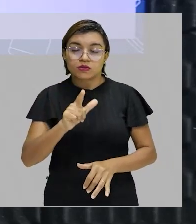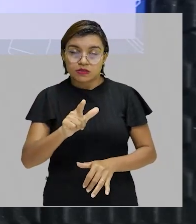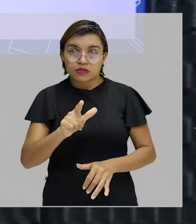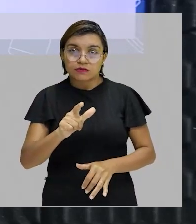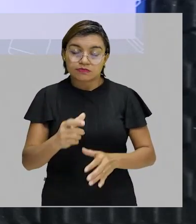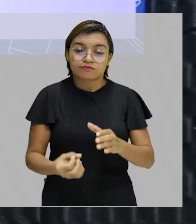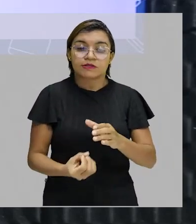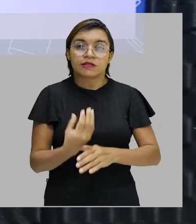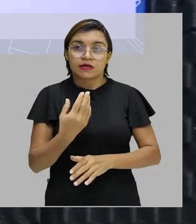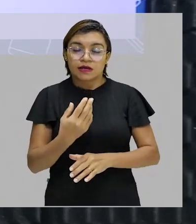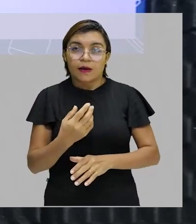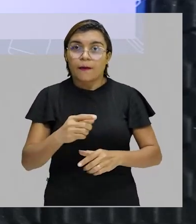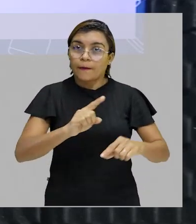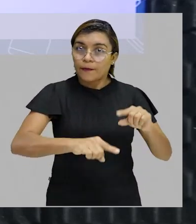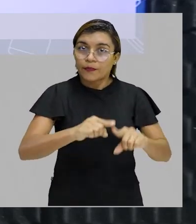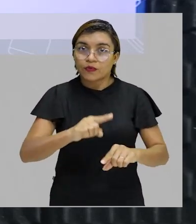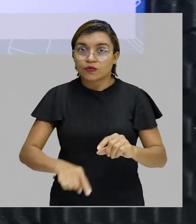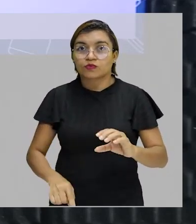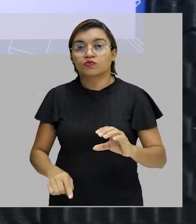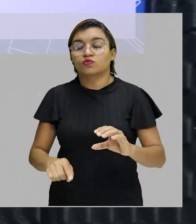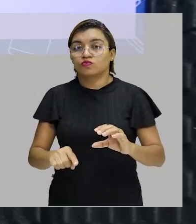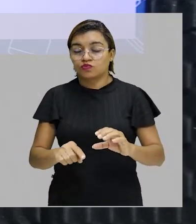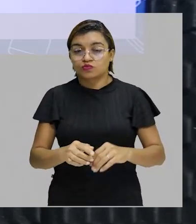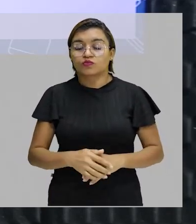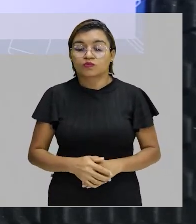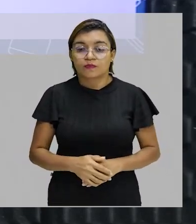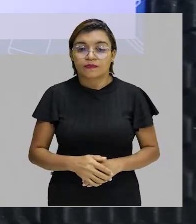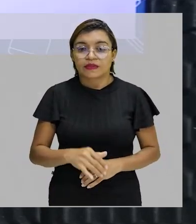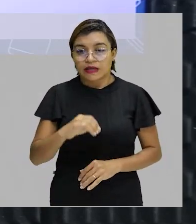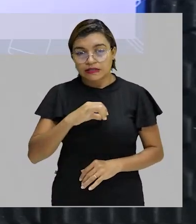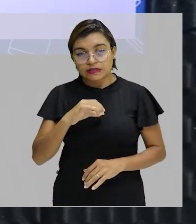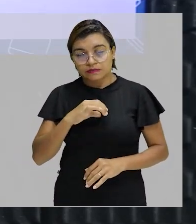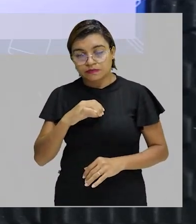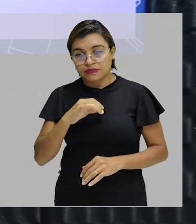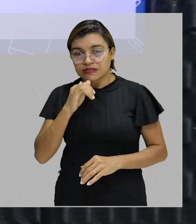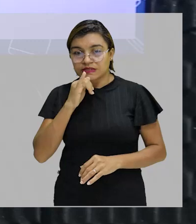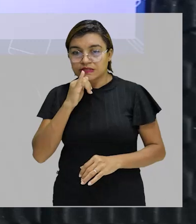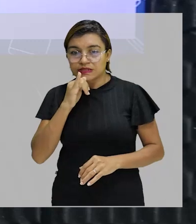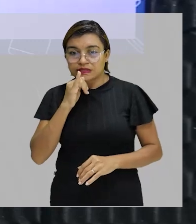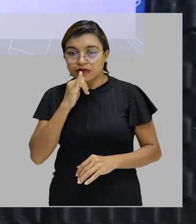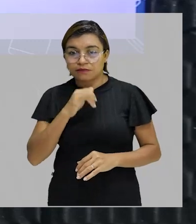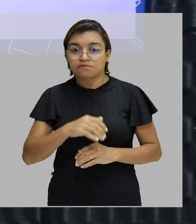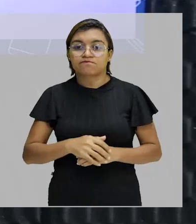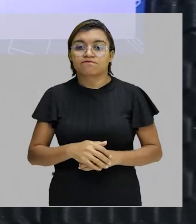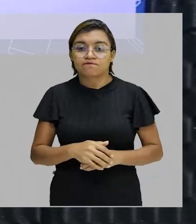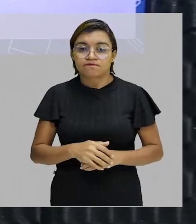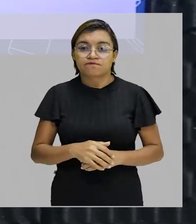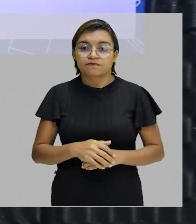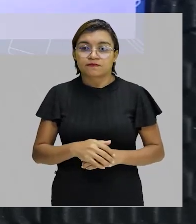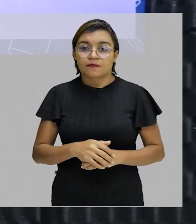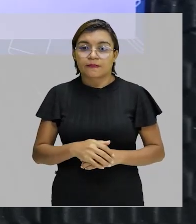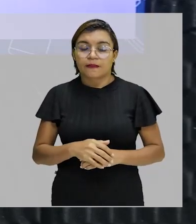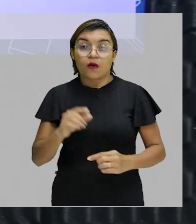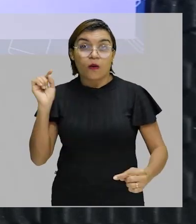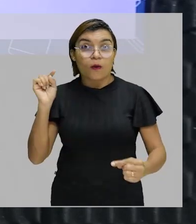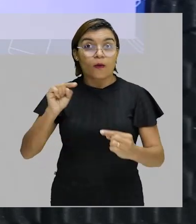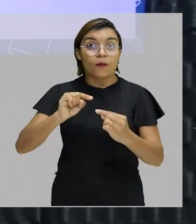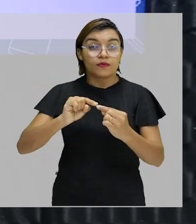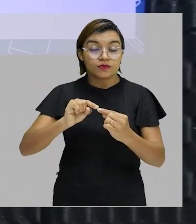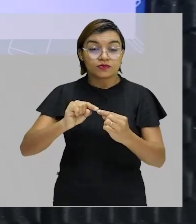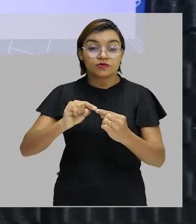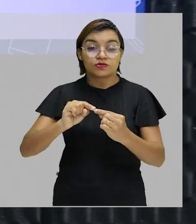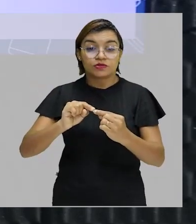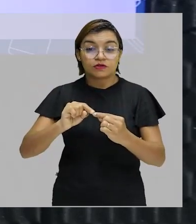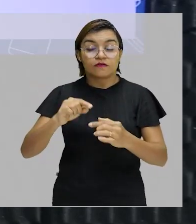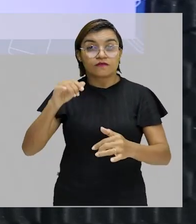temos que ter quantidades proporcionais, estequiométricas. E aí a equação da reação, ela